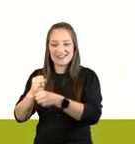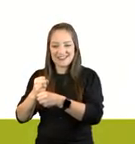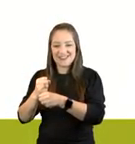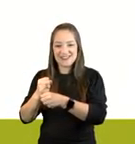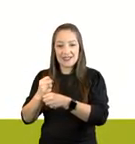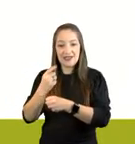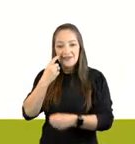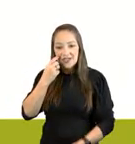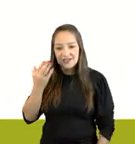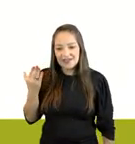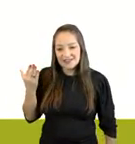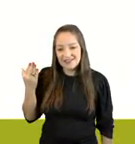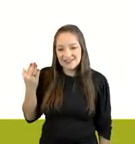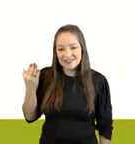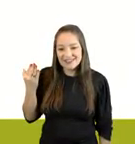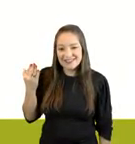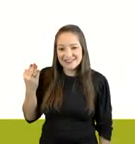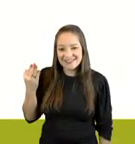olha o valor.